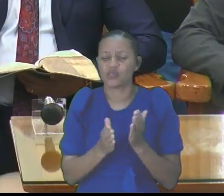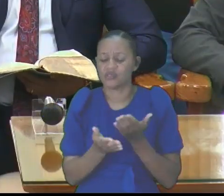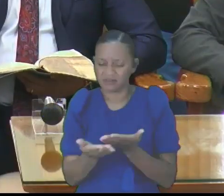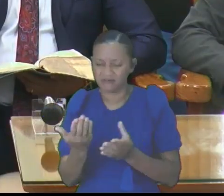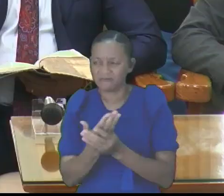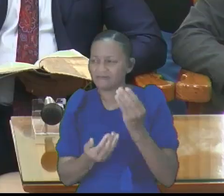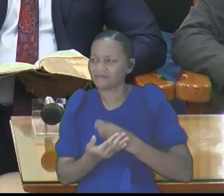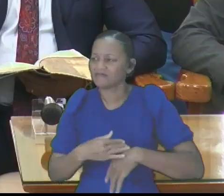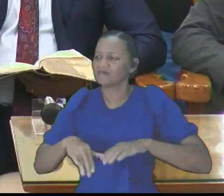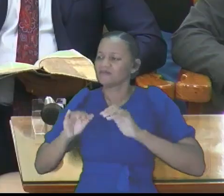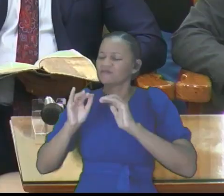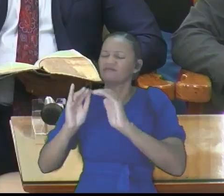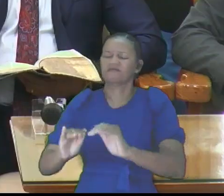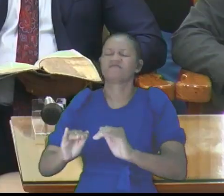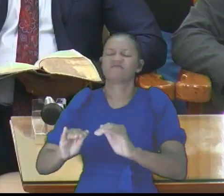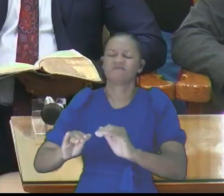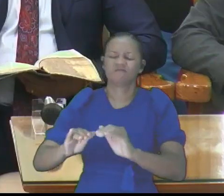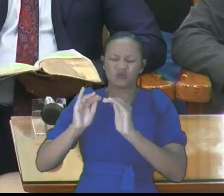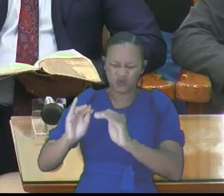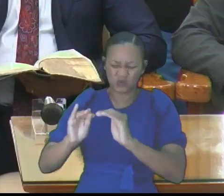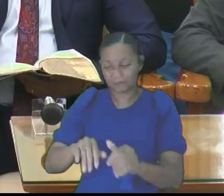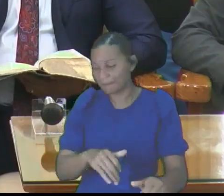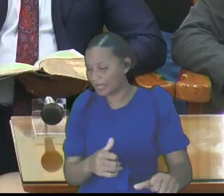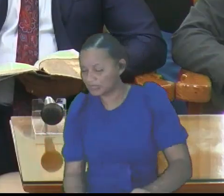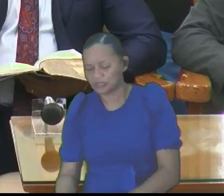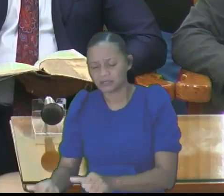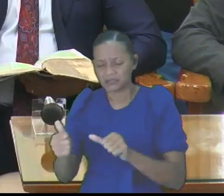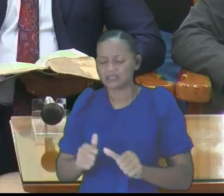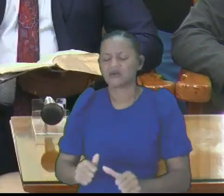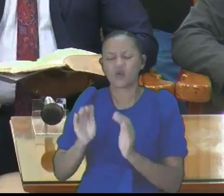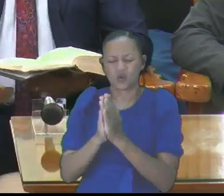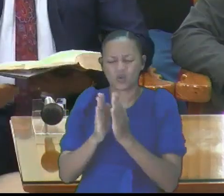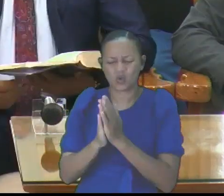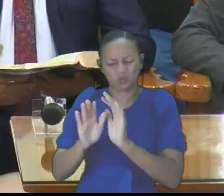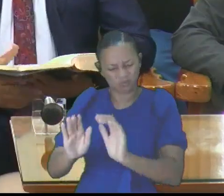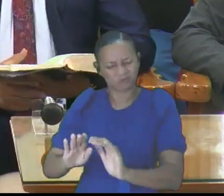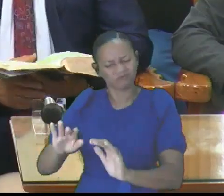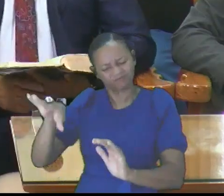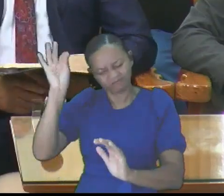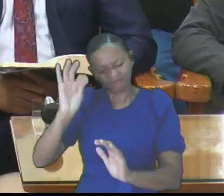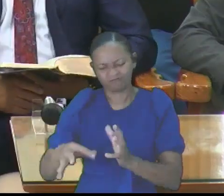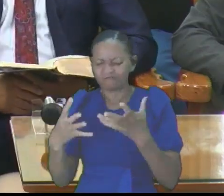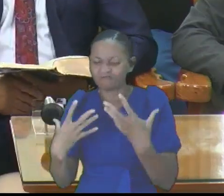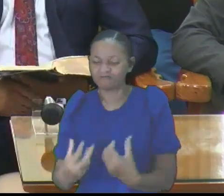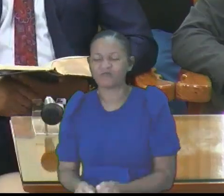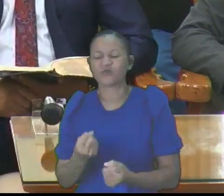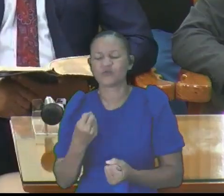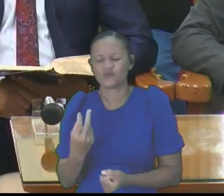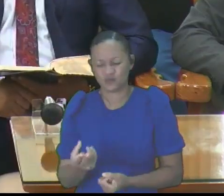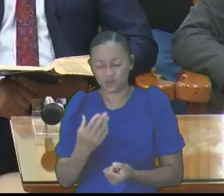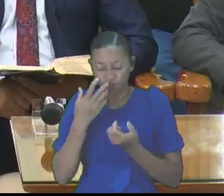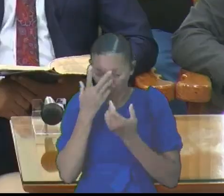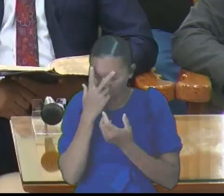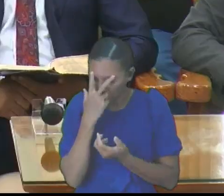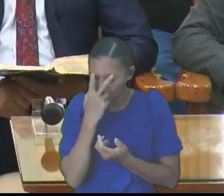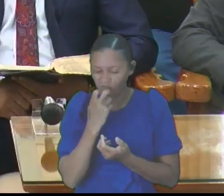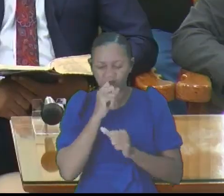sobre ele, batize ele e ore por ele para ele receber o Espírito Santo. E eu vou curá-lo da visão.